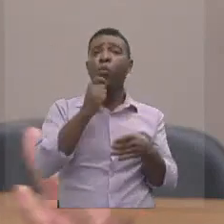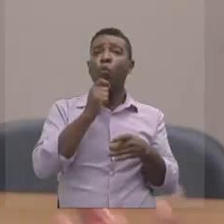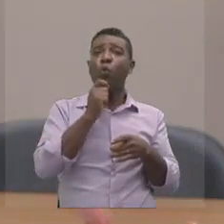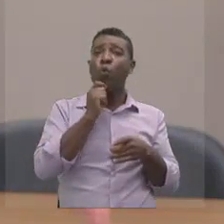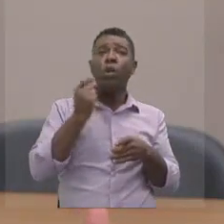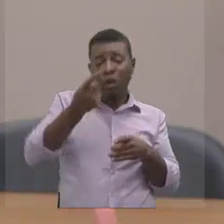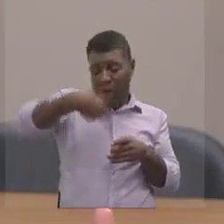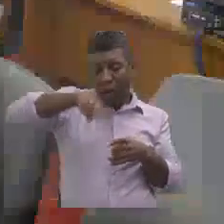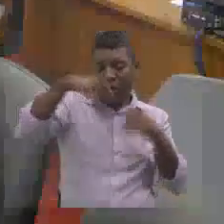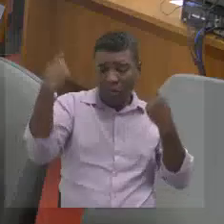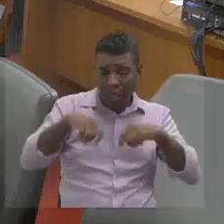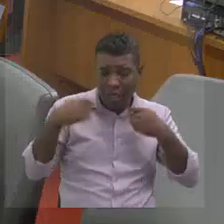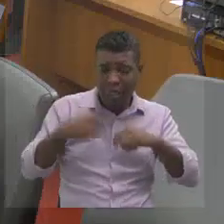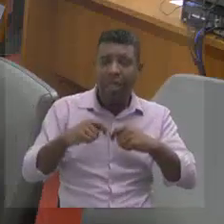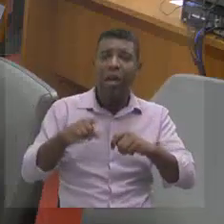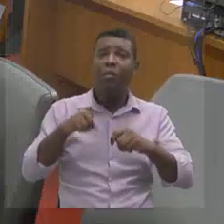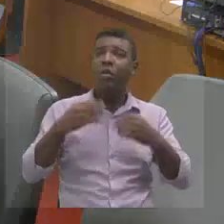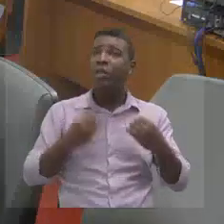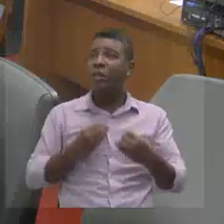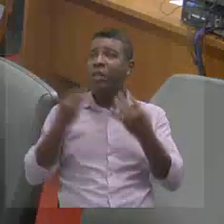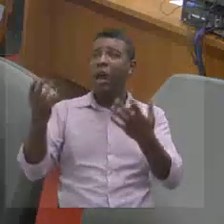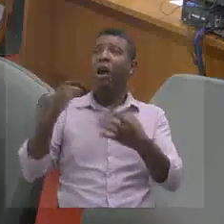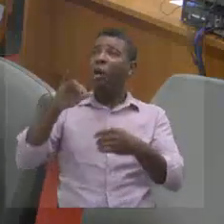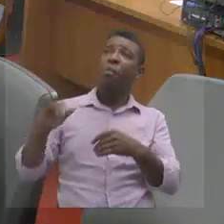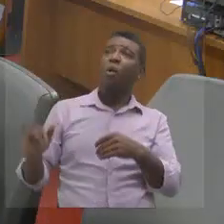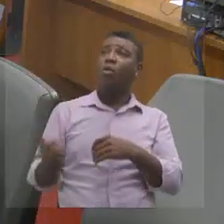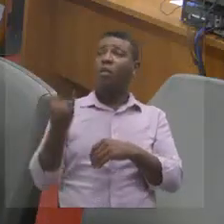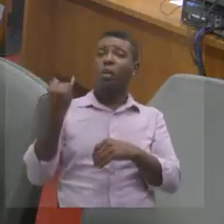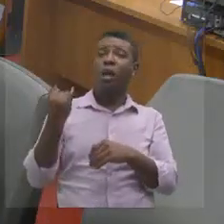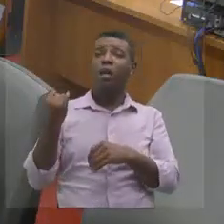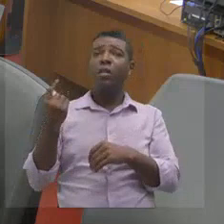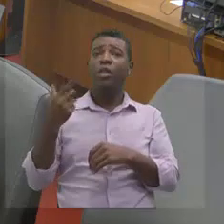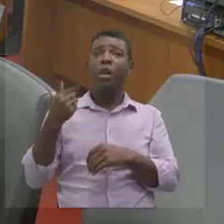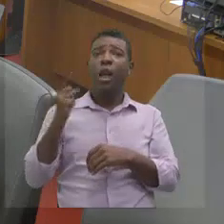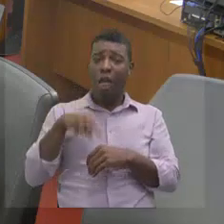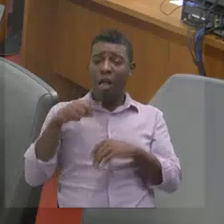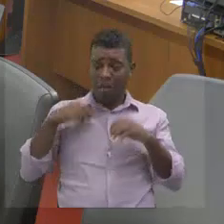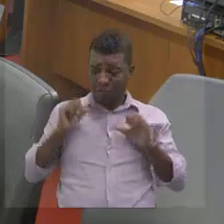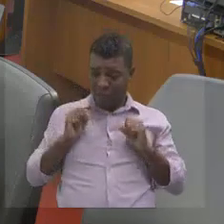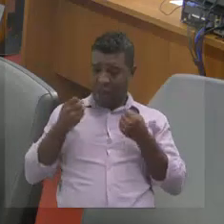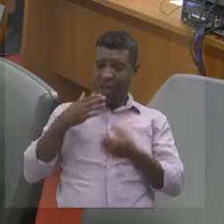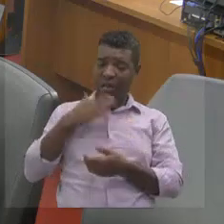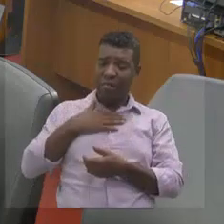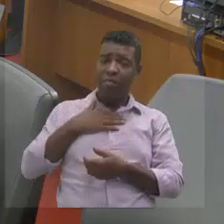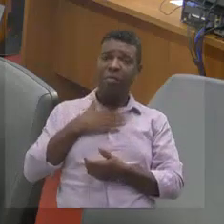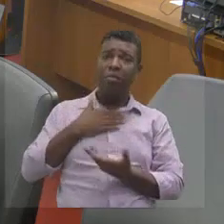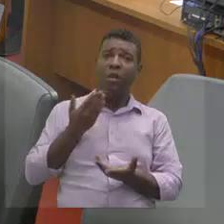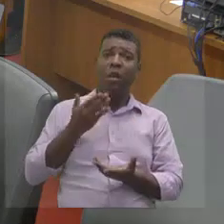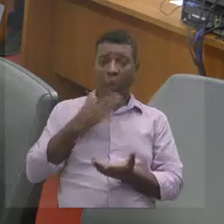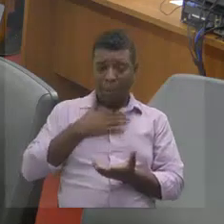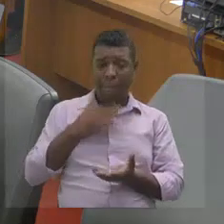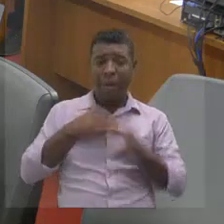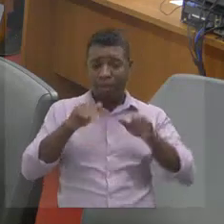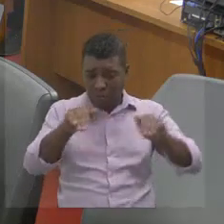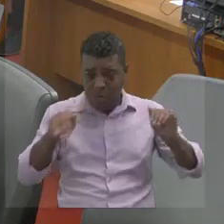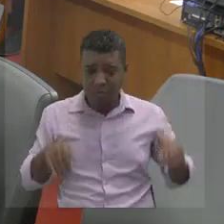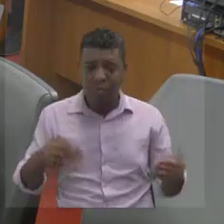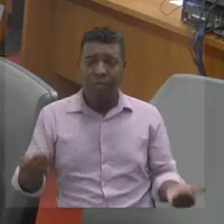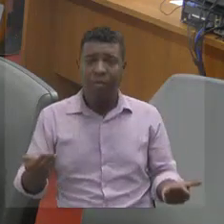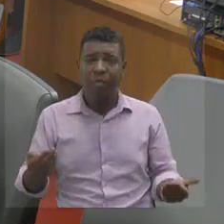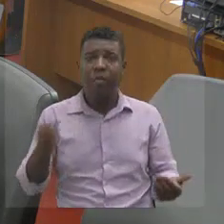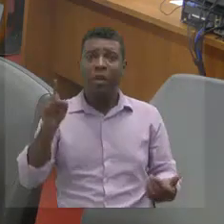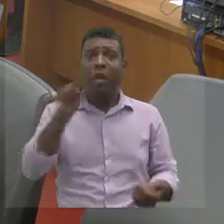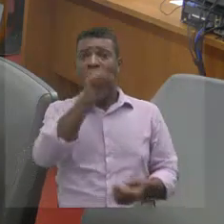precisamos interiorizar as oportunidades é uma defesa minha de meu mandato eu quero acreditar que o nosso Governador que é